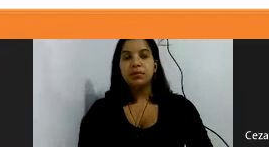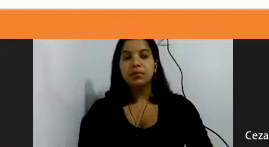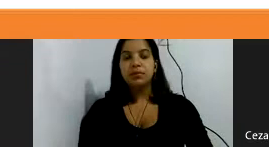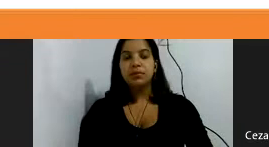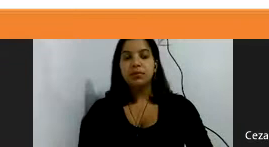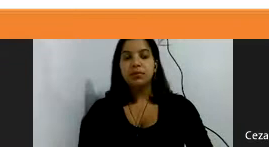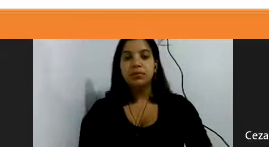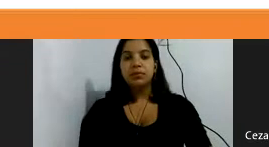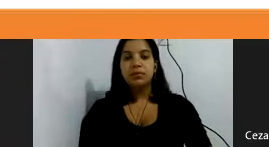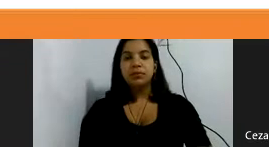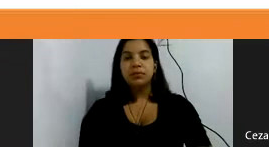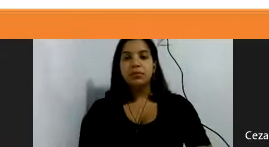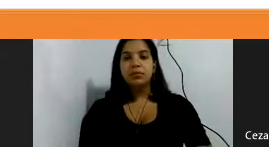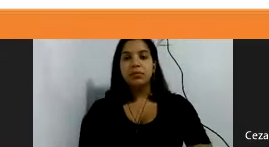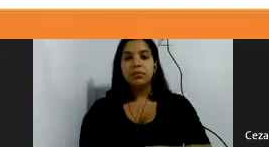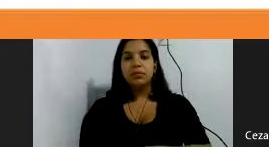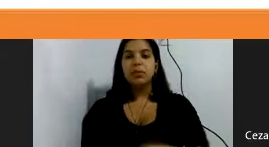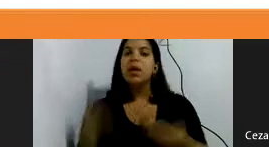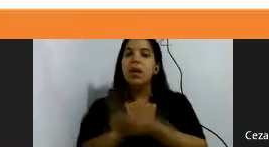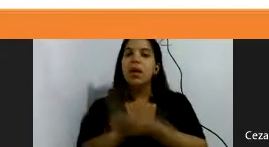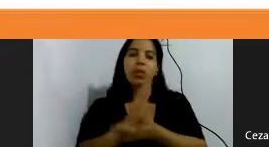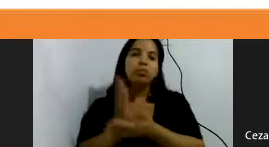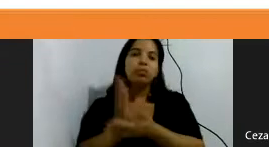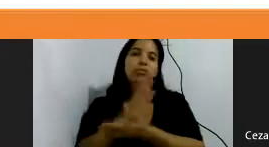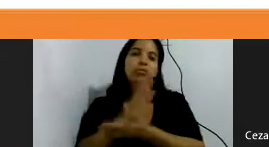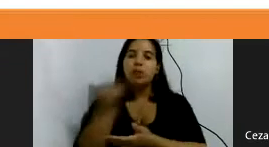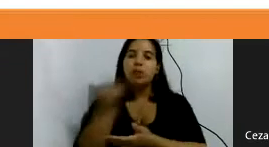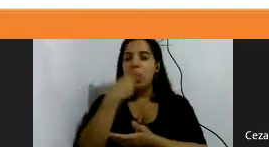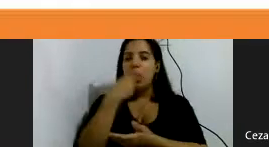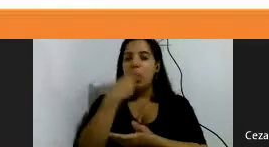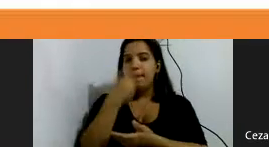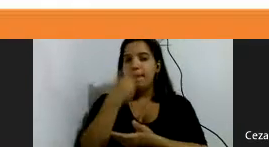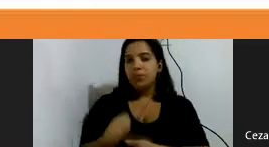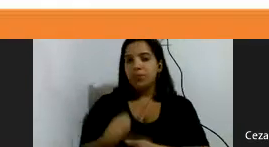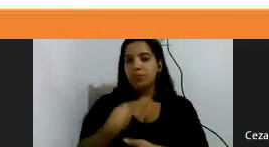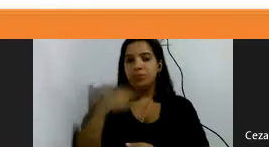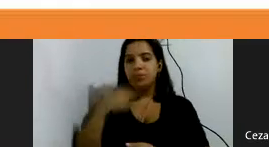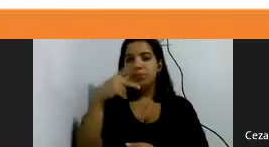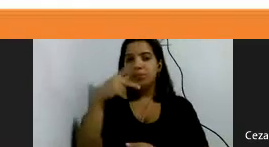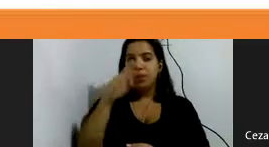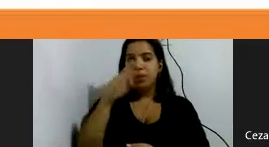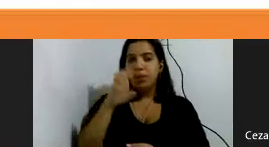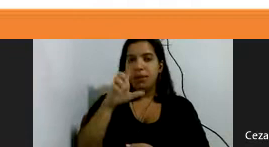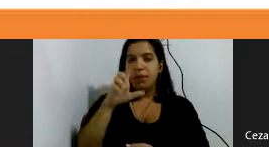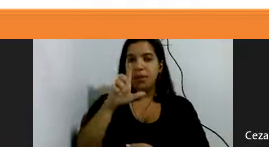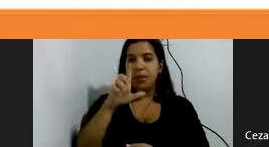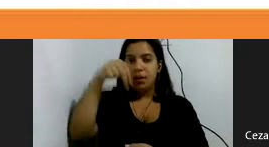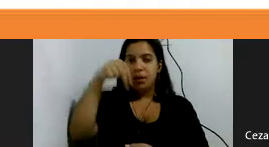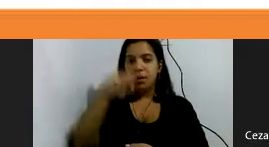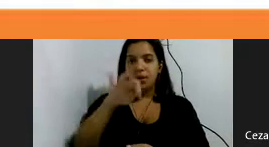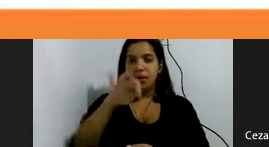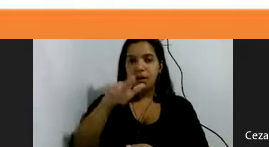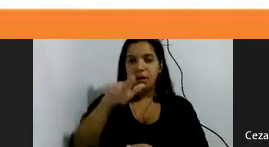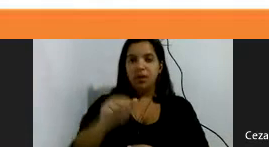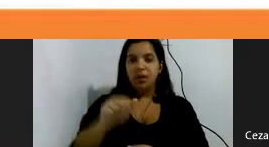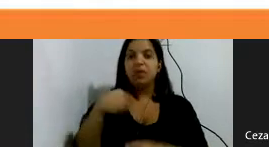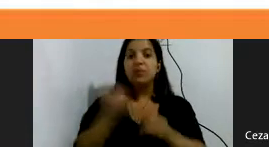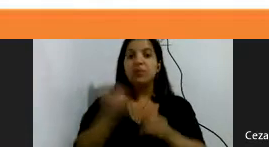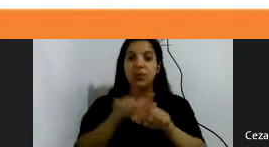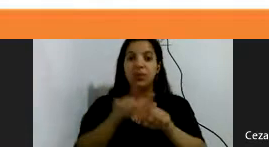Então, a gente também tem algumas drogas que participam dessa reação, como penicilina e cefalosporinas, que são antibióticos.